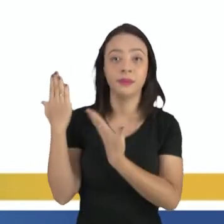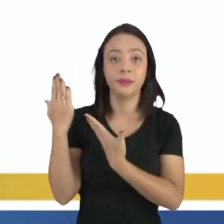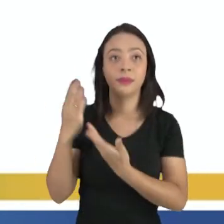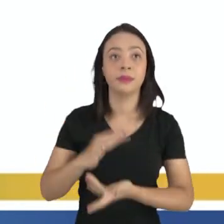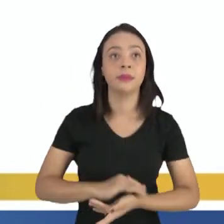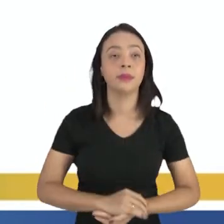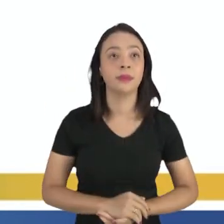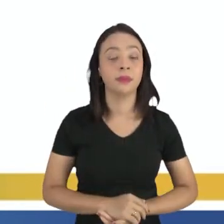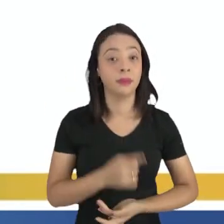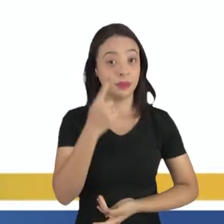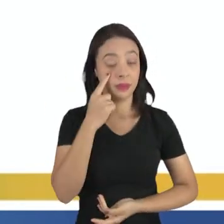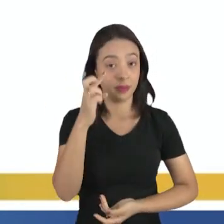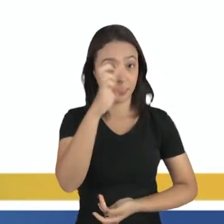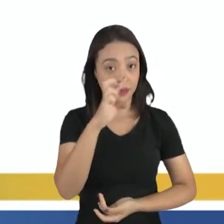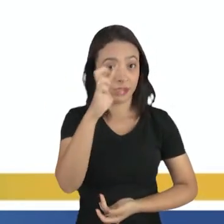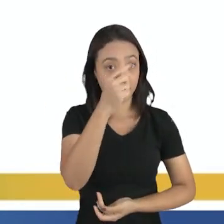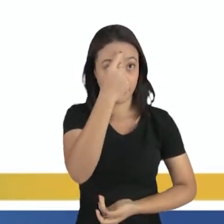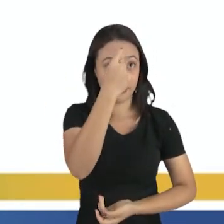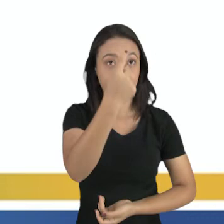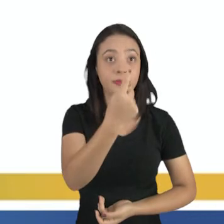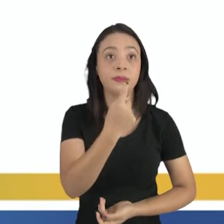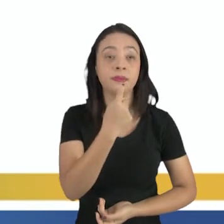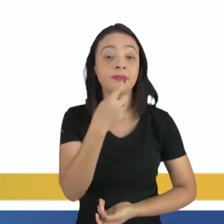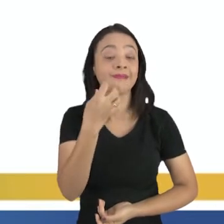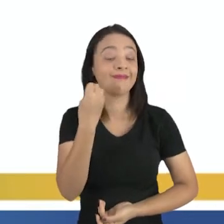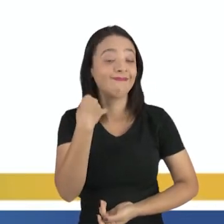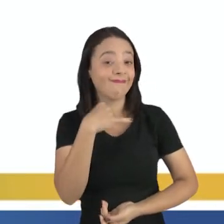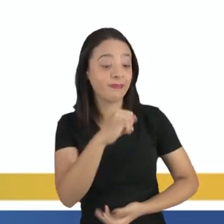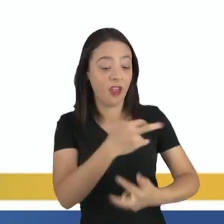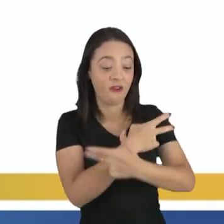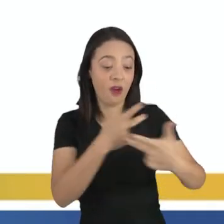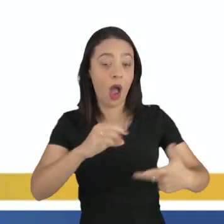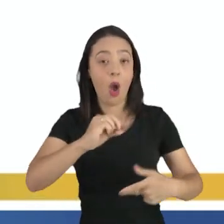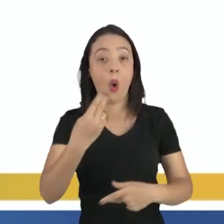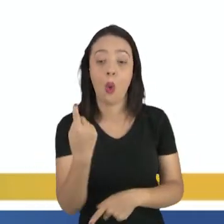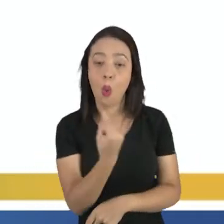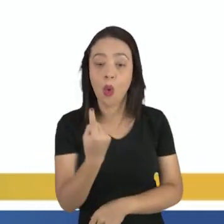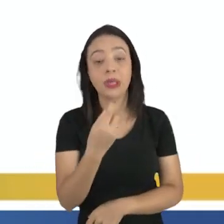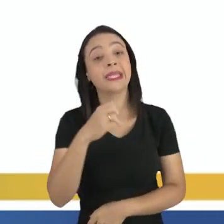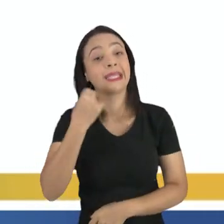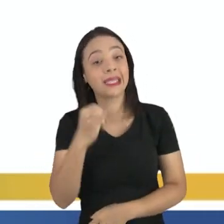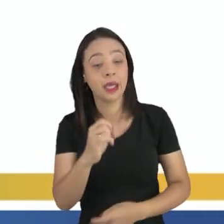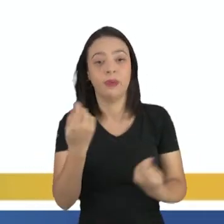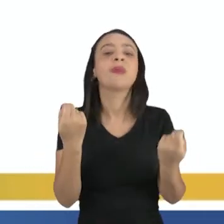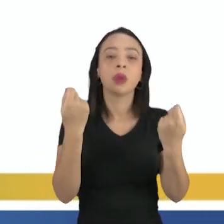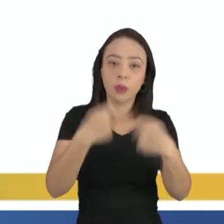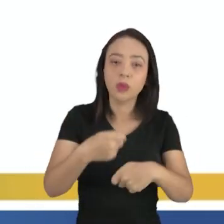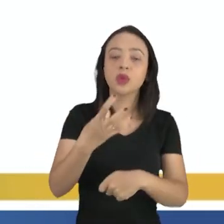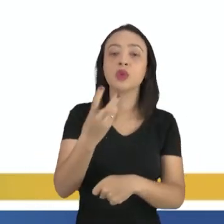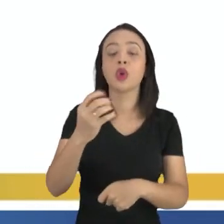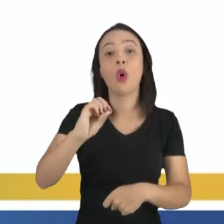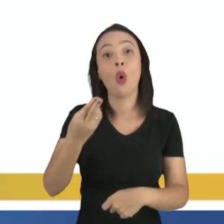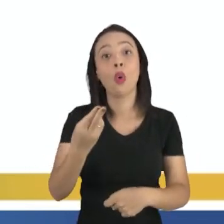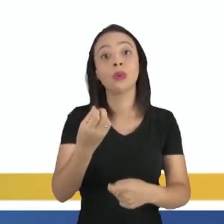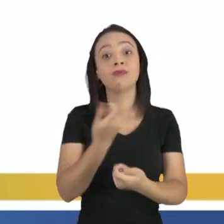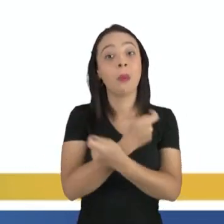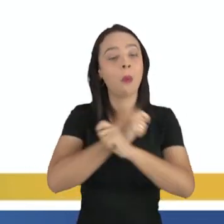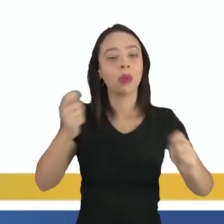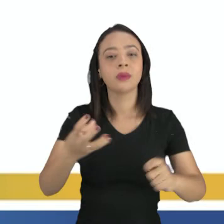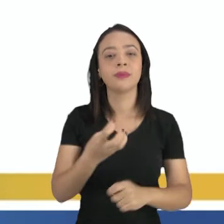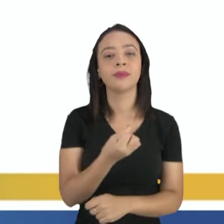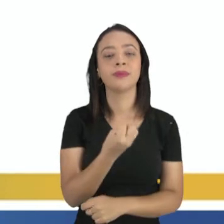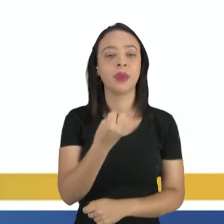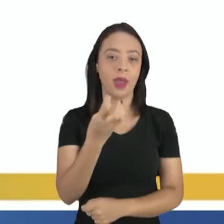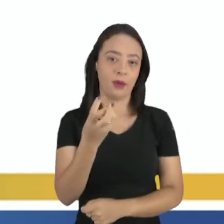abaixo. Então, observem bem a imagem, se ela está no plural, se ela está no singular, se ela é contável, se ela é incontável, para você conseguir descrever